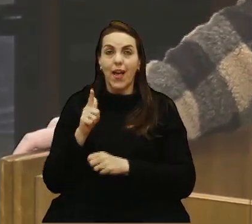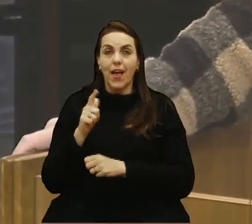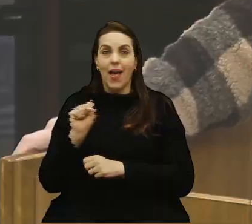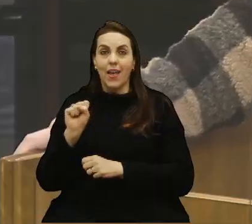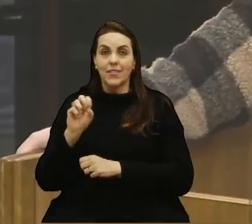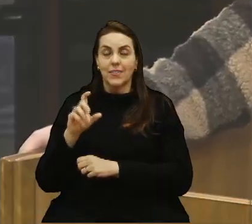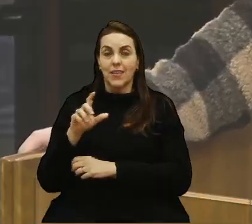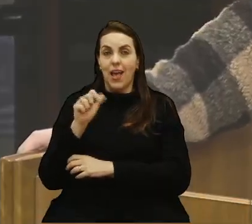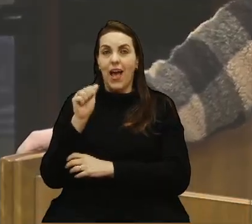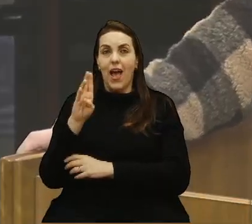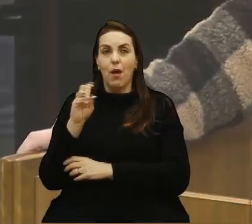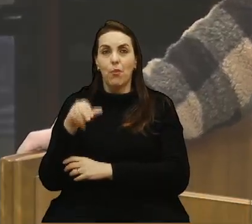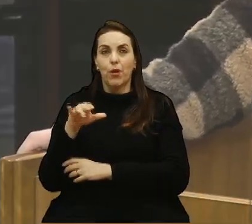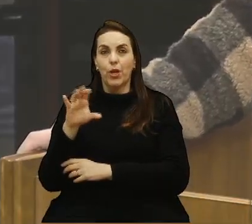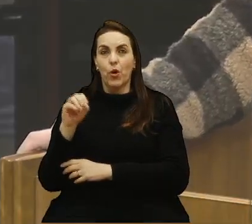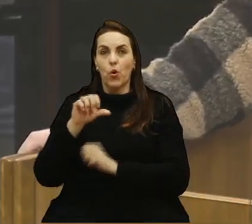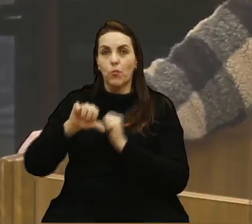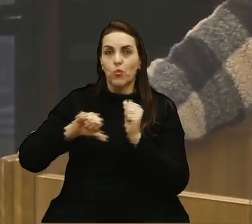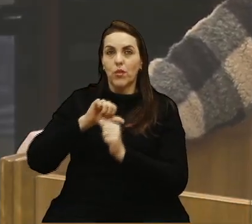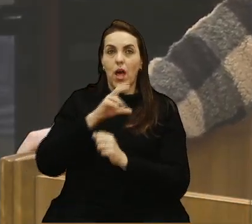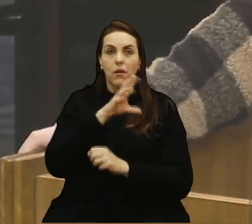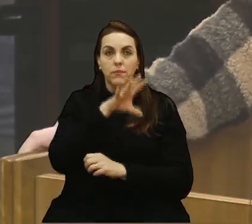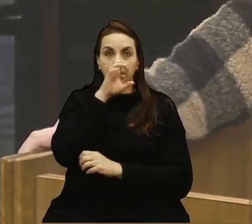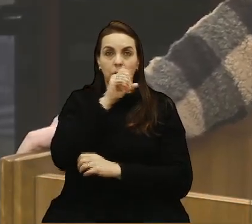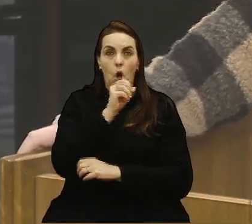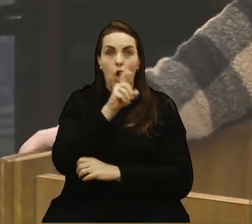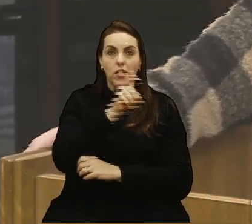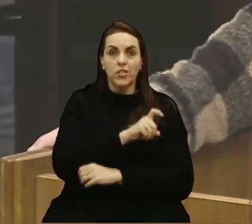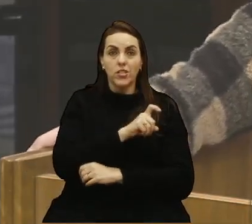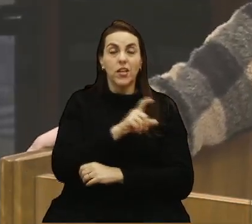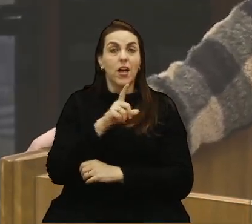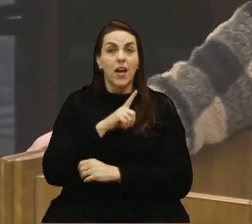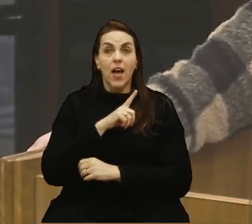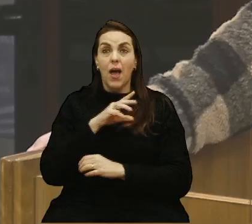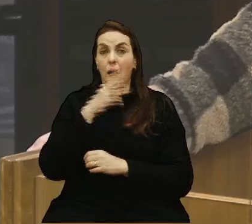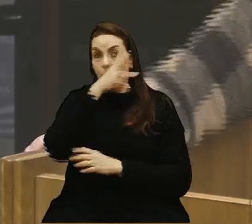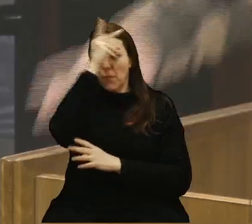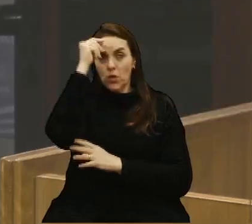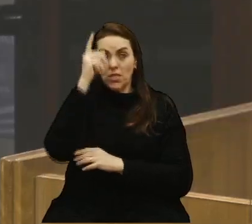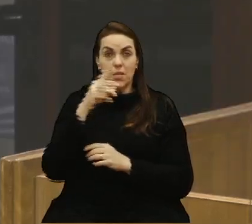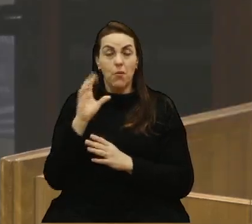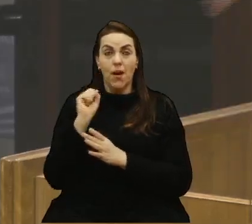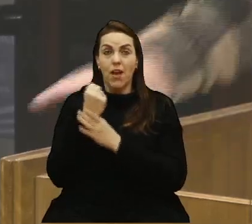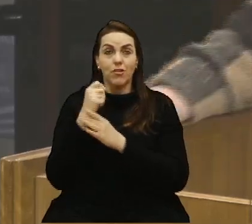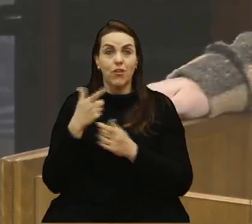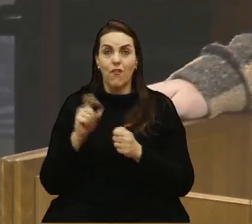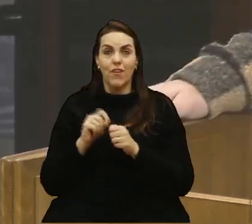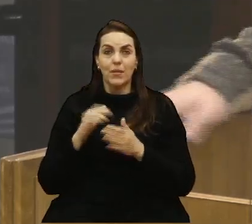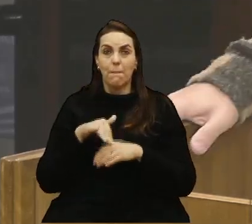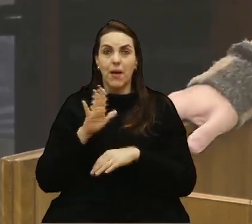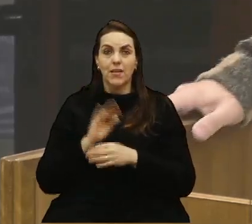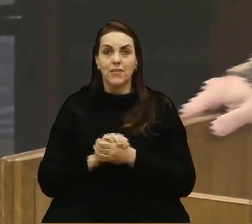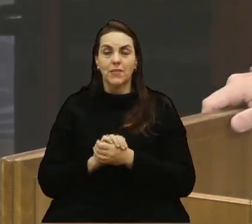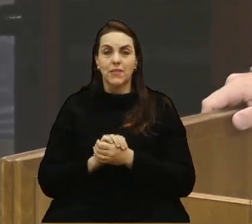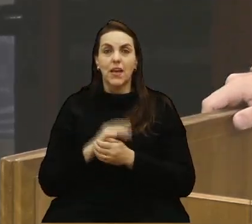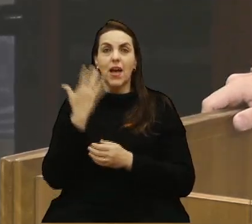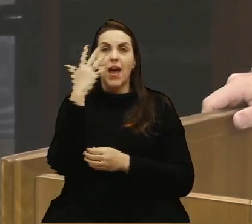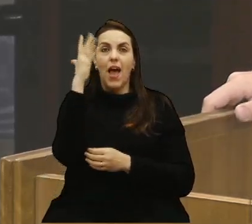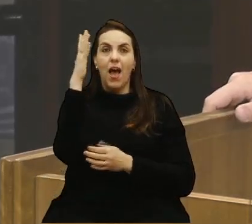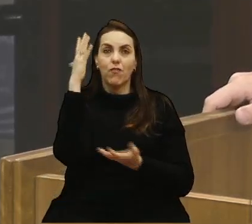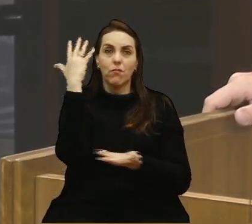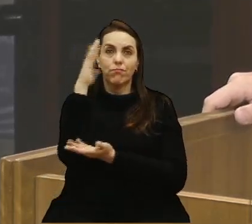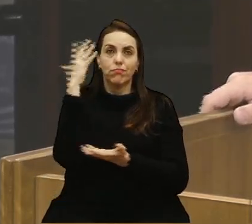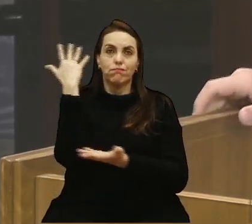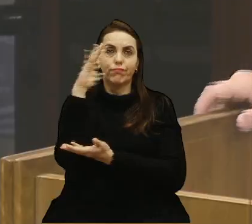oxigênio, o município tem garantido que não faça mais. Quando promoveu o corte das árvores,